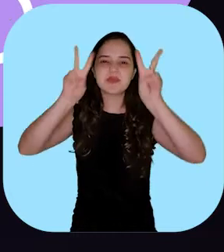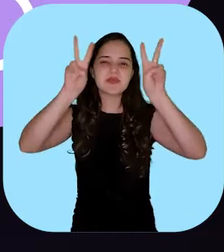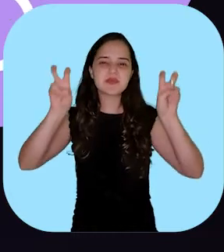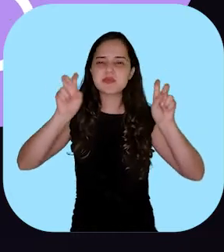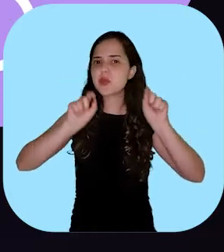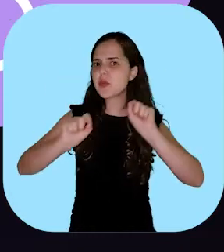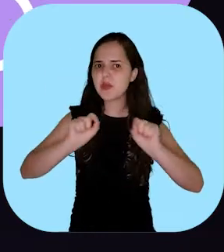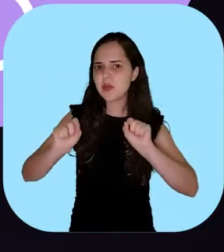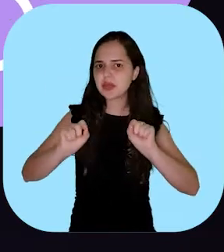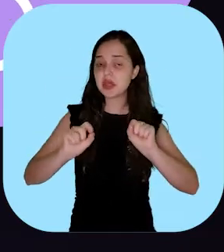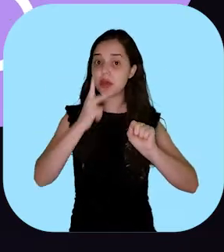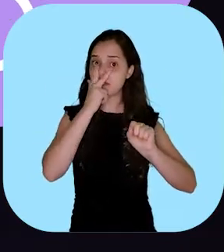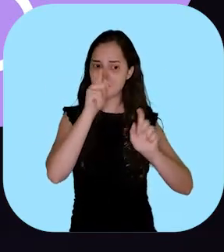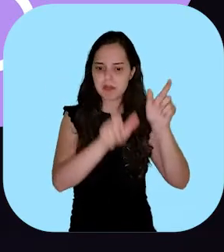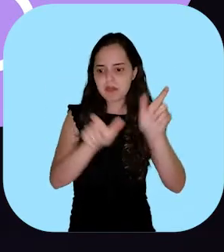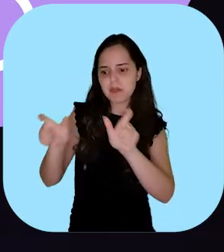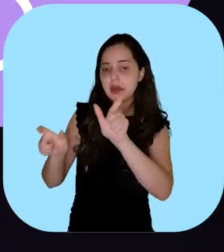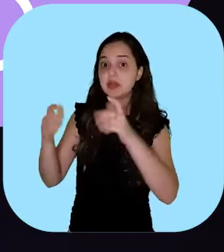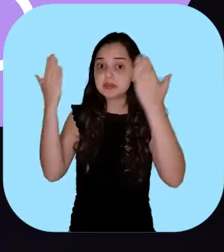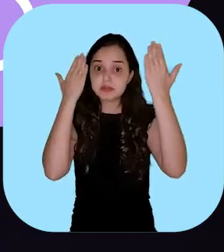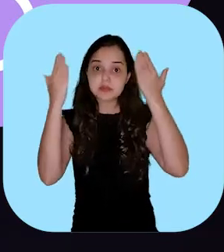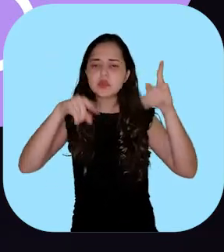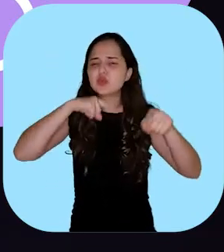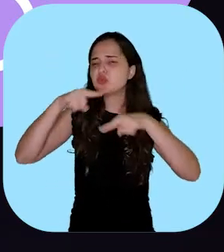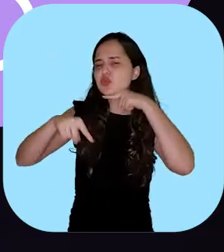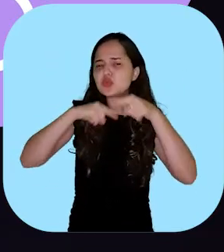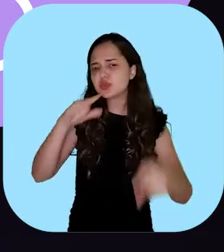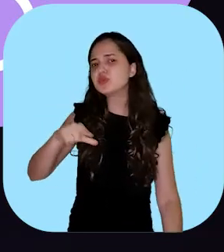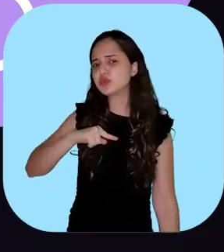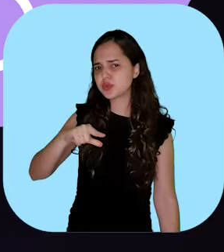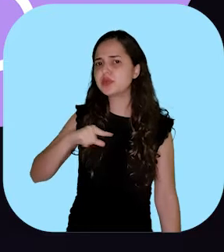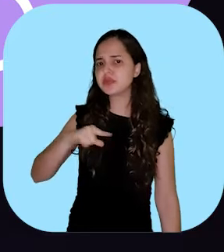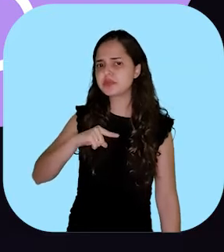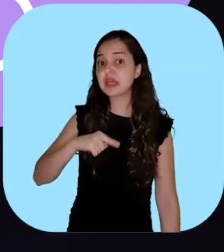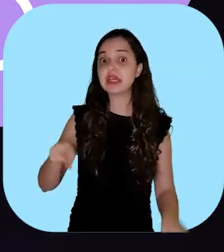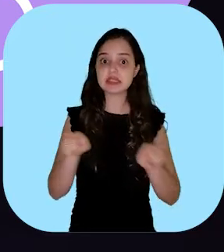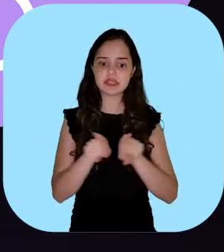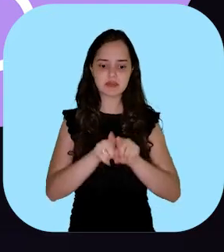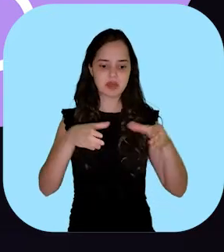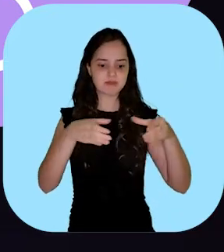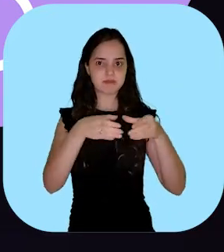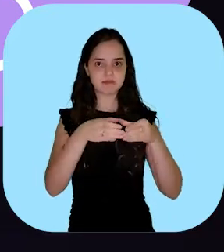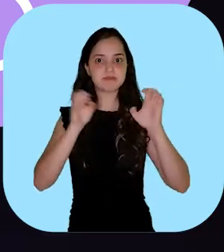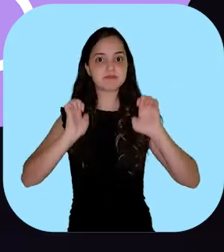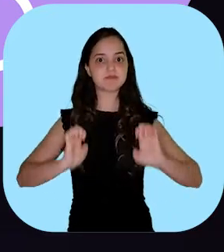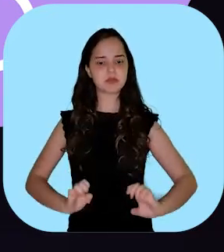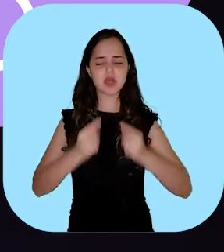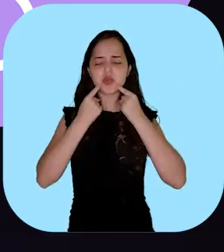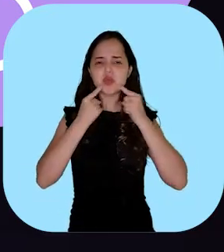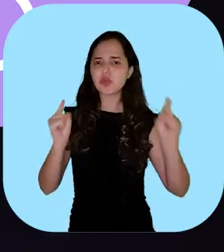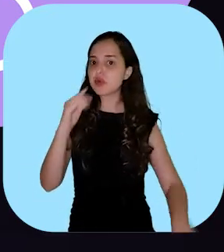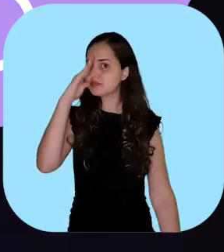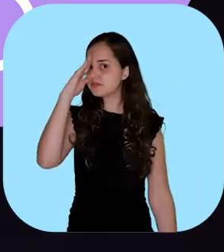Vamos falar sobre um tema que costuma levantar muitas dúvidas entre as psicólogas e os psicólogos e está entre as principais